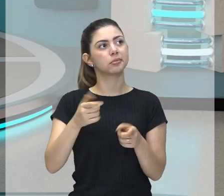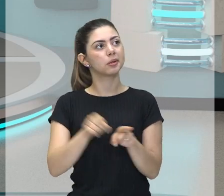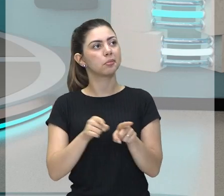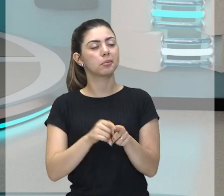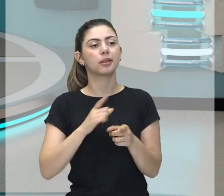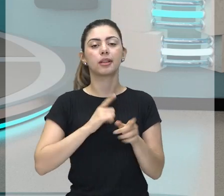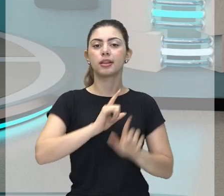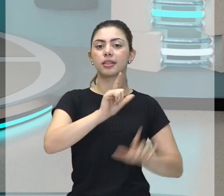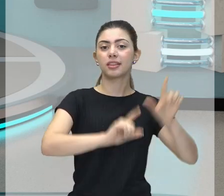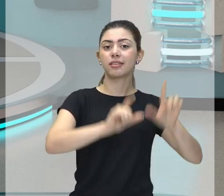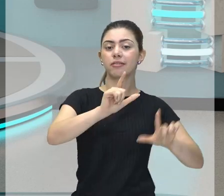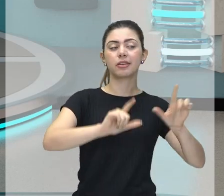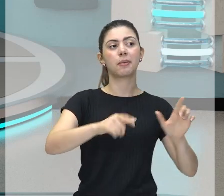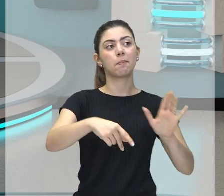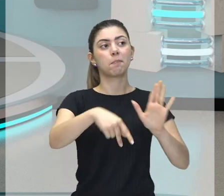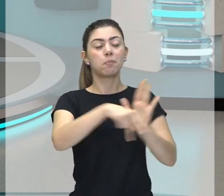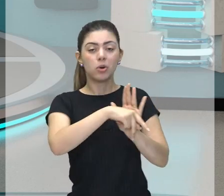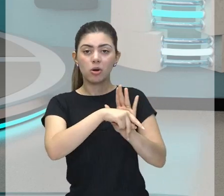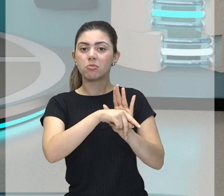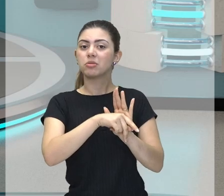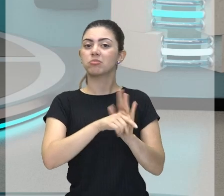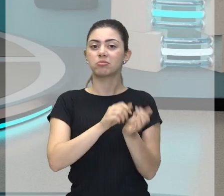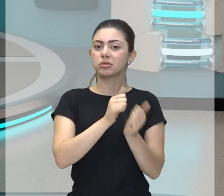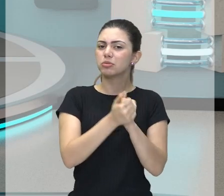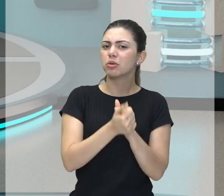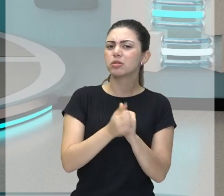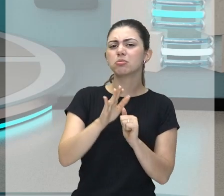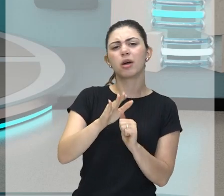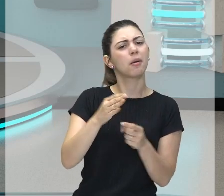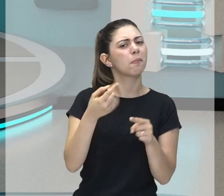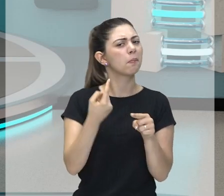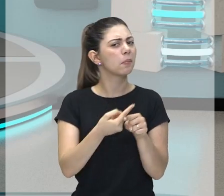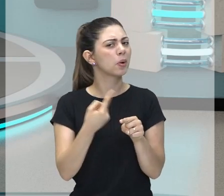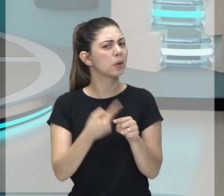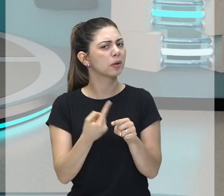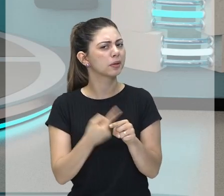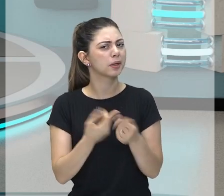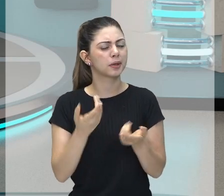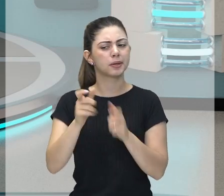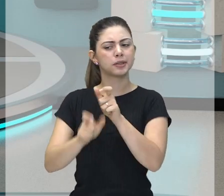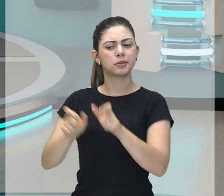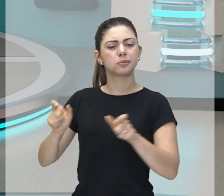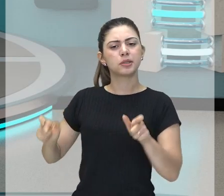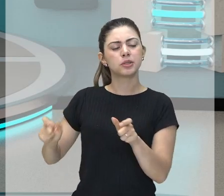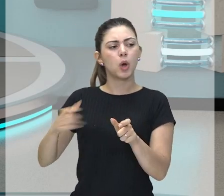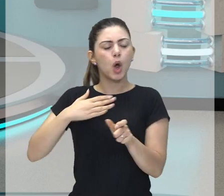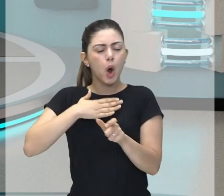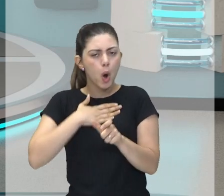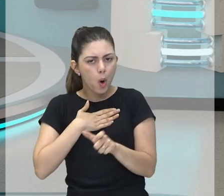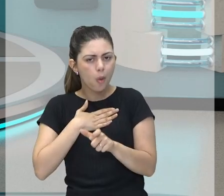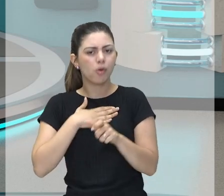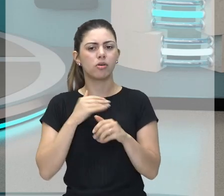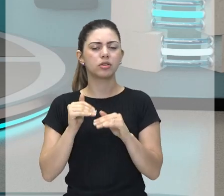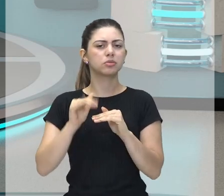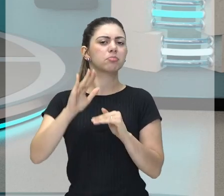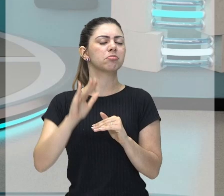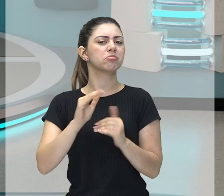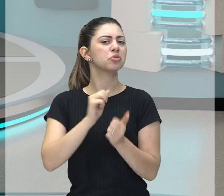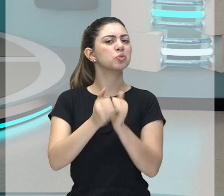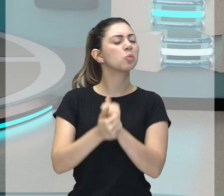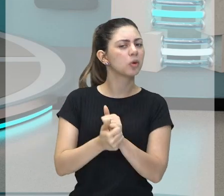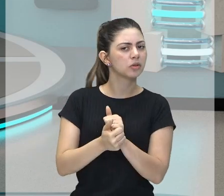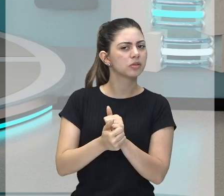esportes, até programas dedicados sobre isso. E por que que muitas pessoas se atraem tanto por essa atividade? Não é